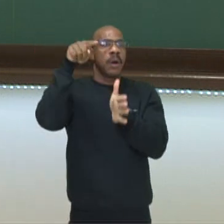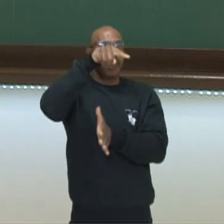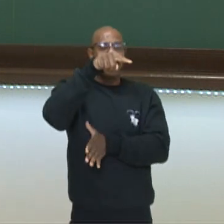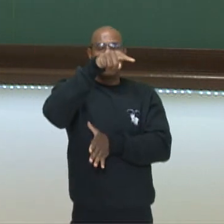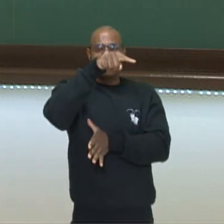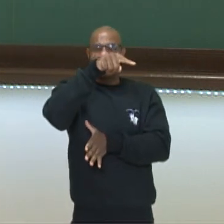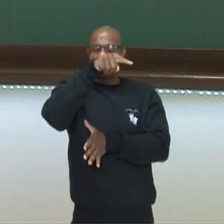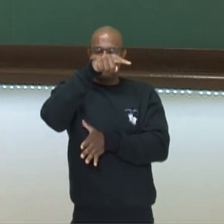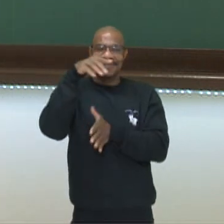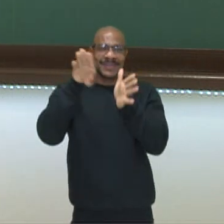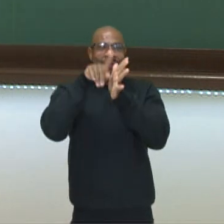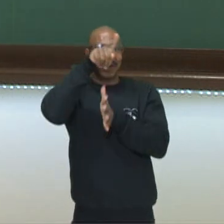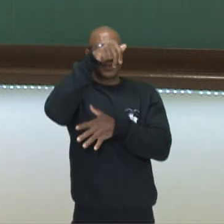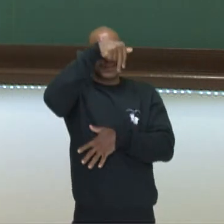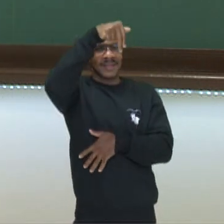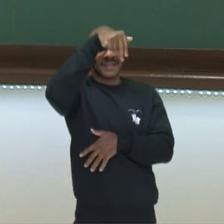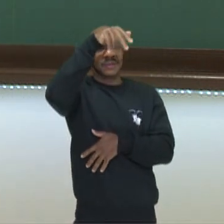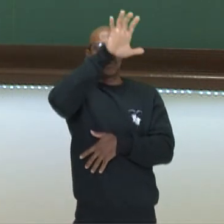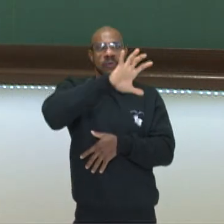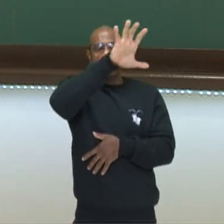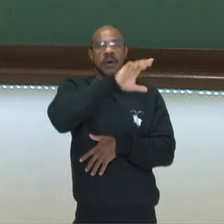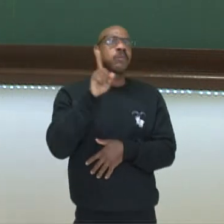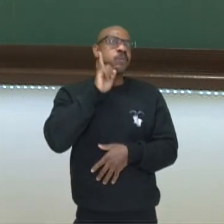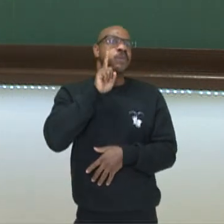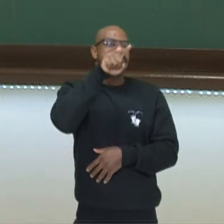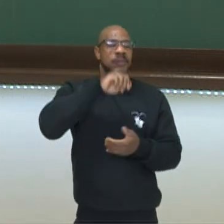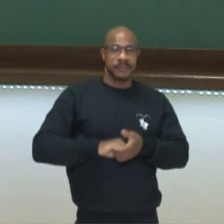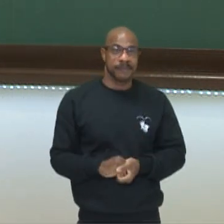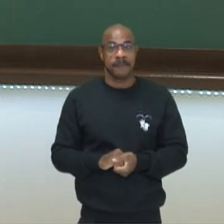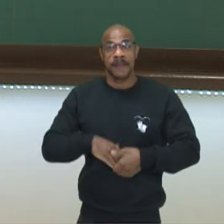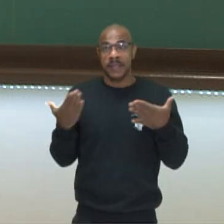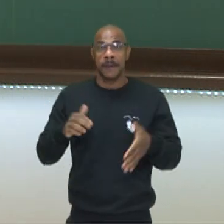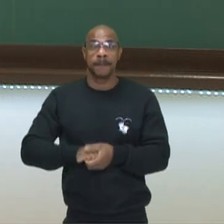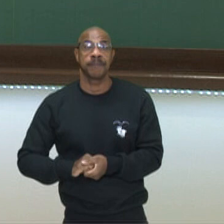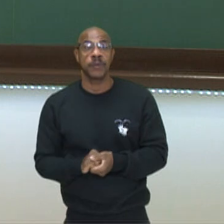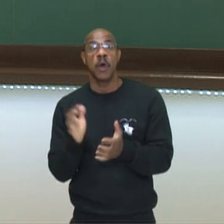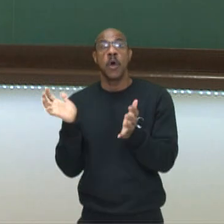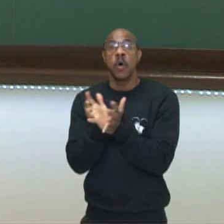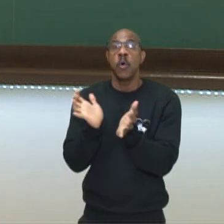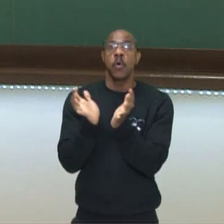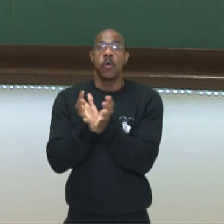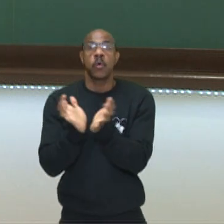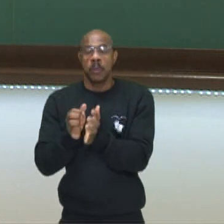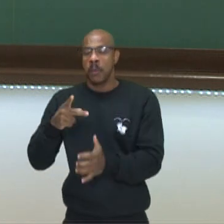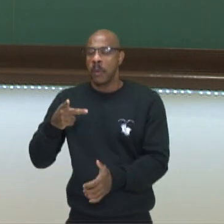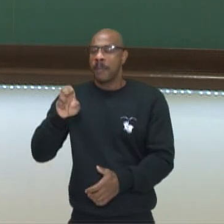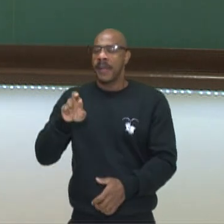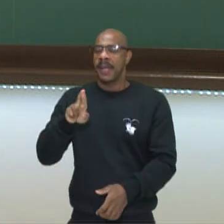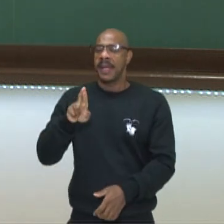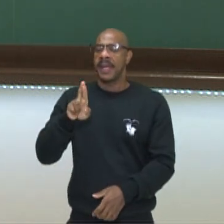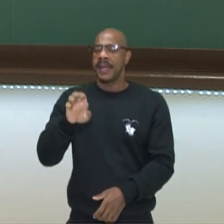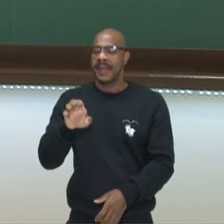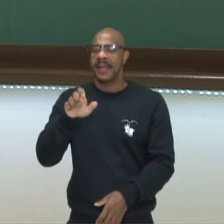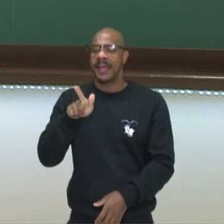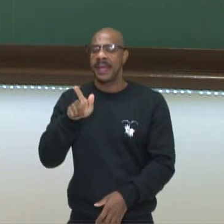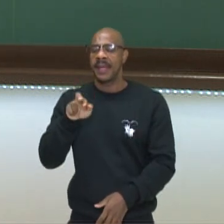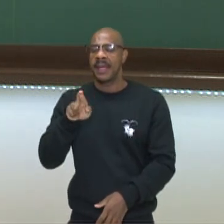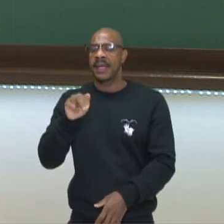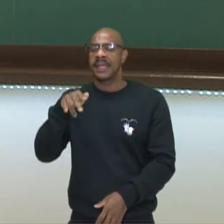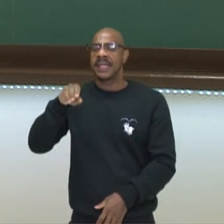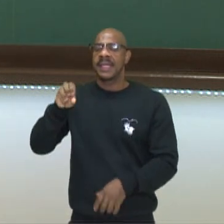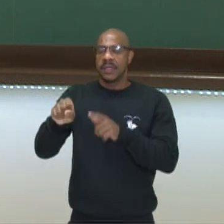região banhada pelo Oceano Atlântico. E os pais peregrinos, a gente até encontra a expressão em inglês,